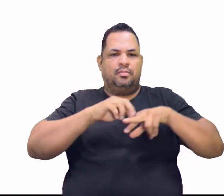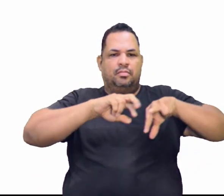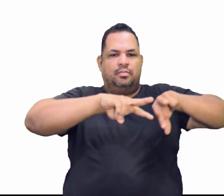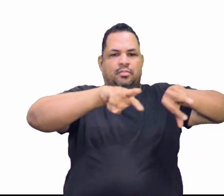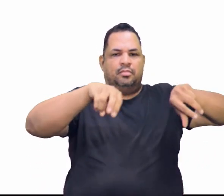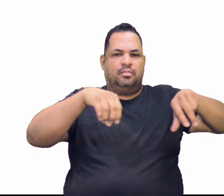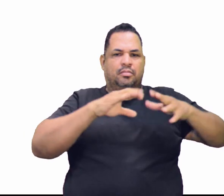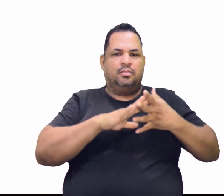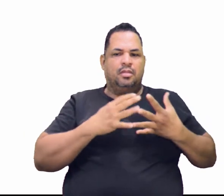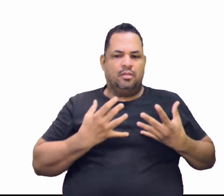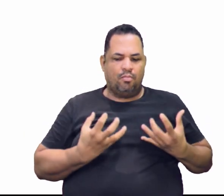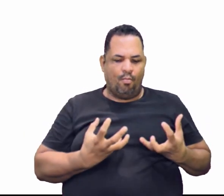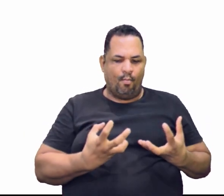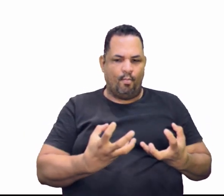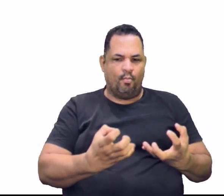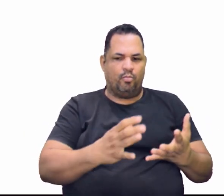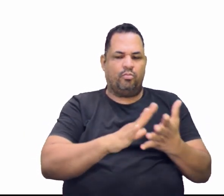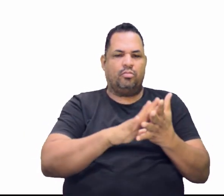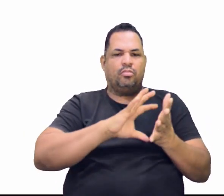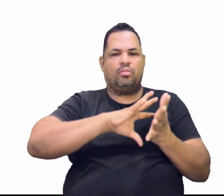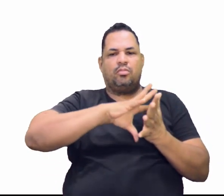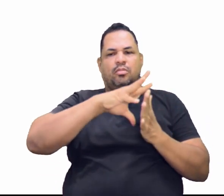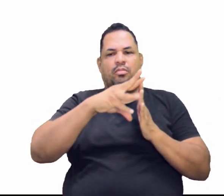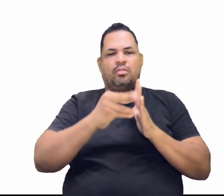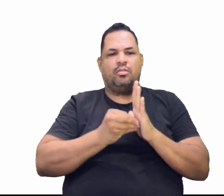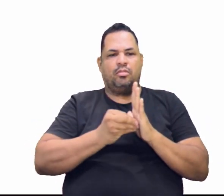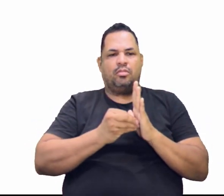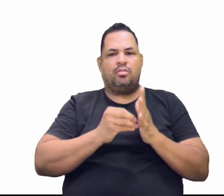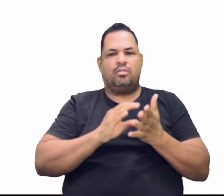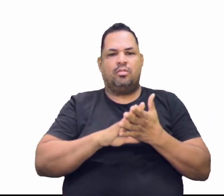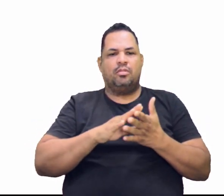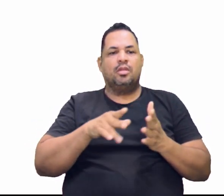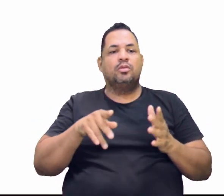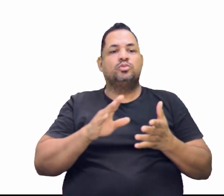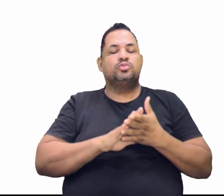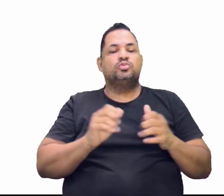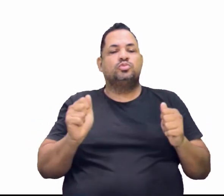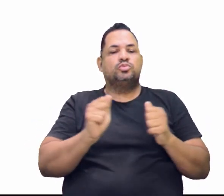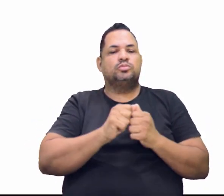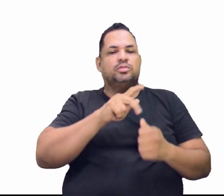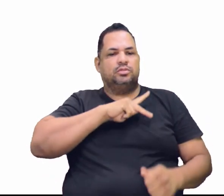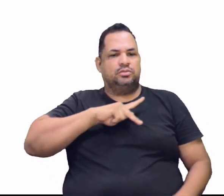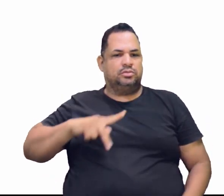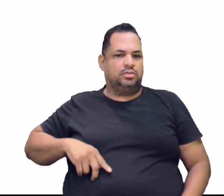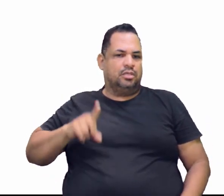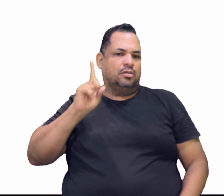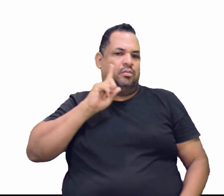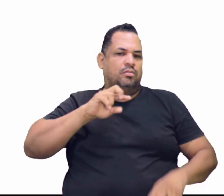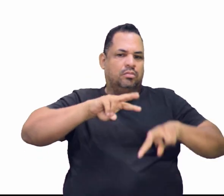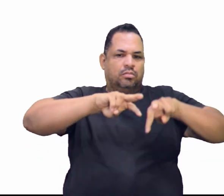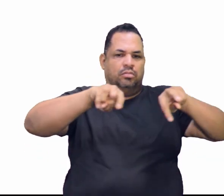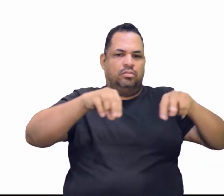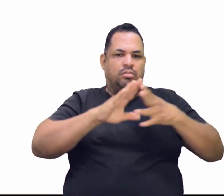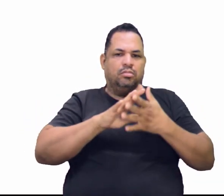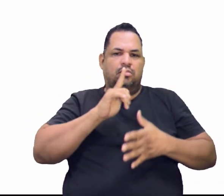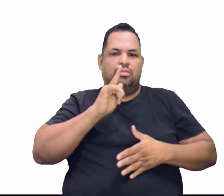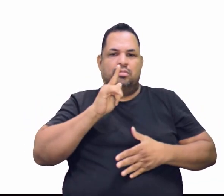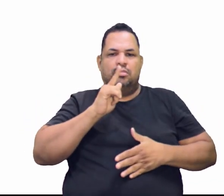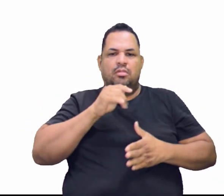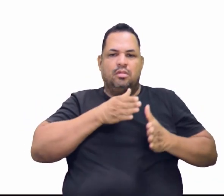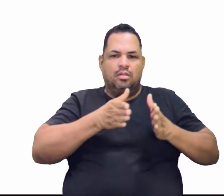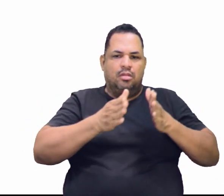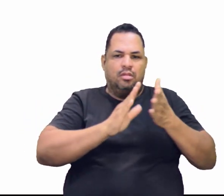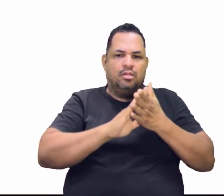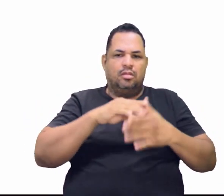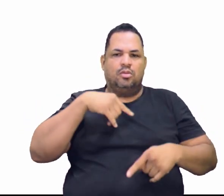de uma expedição pelos sertões amazônicos com o presidente americano. explorando o rio da